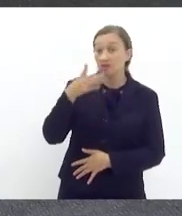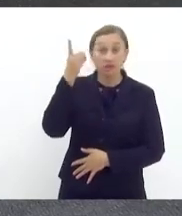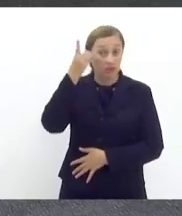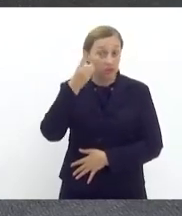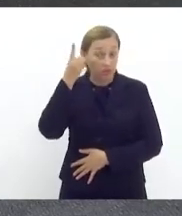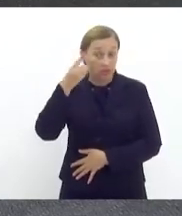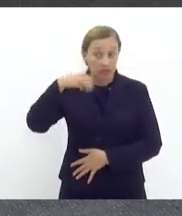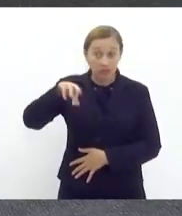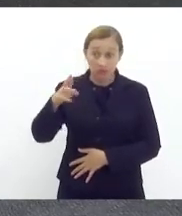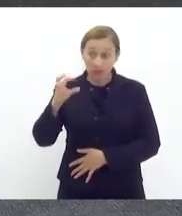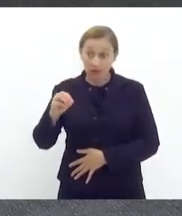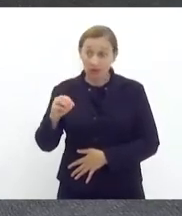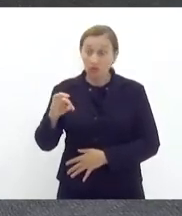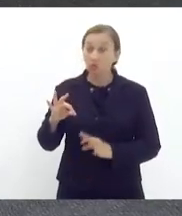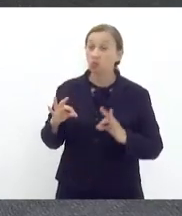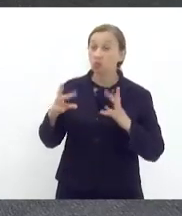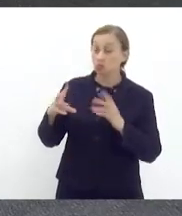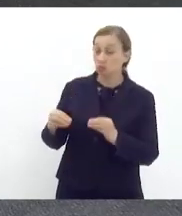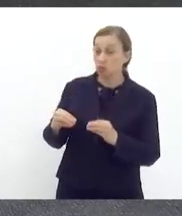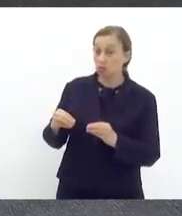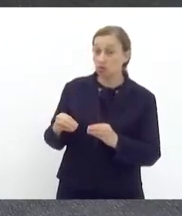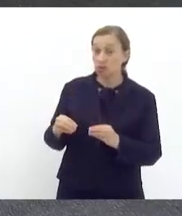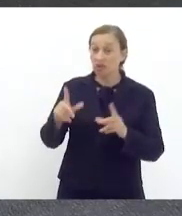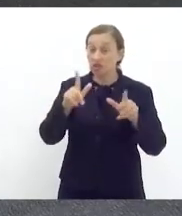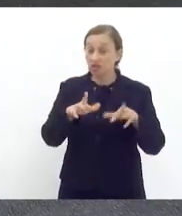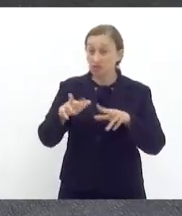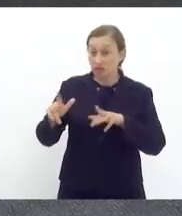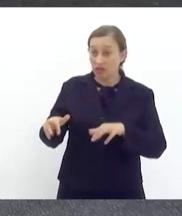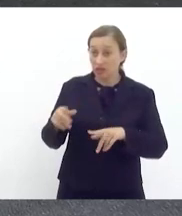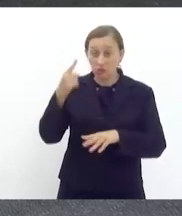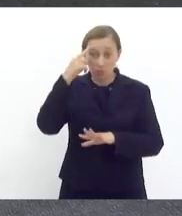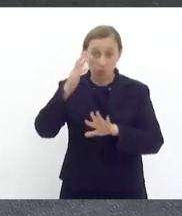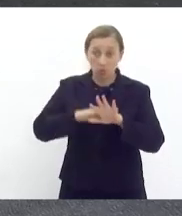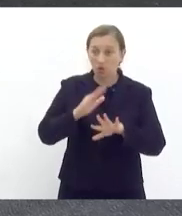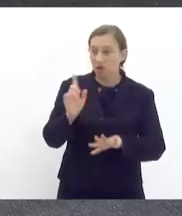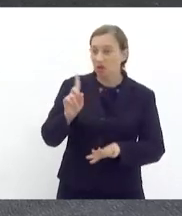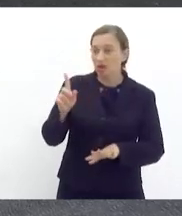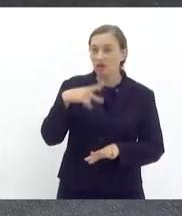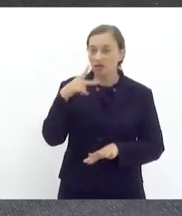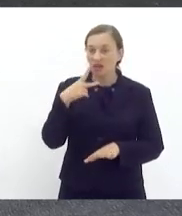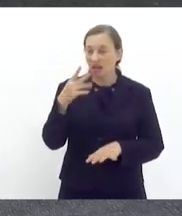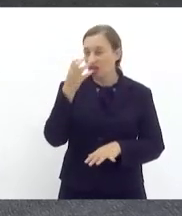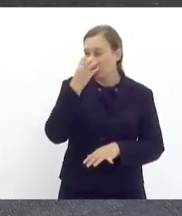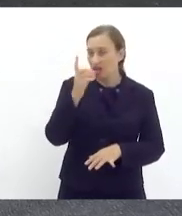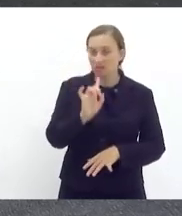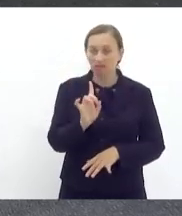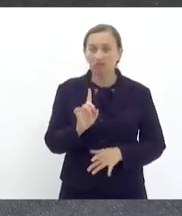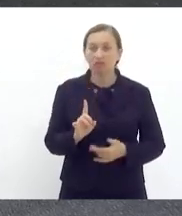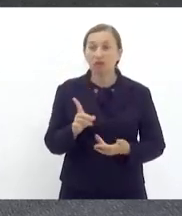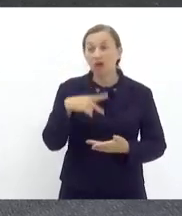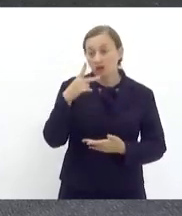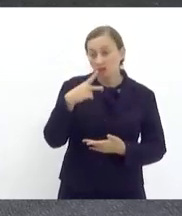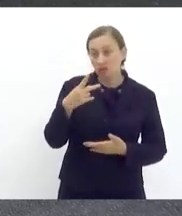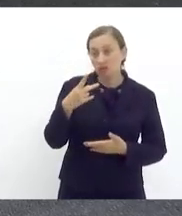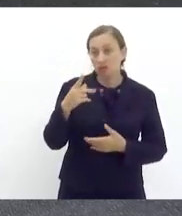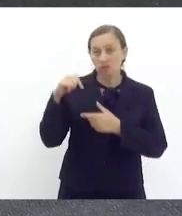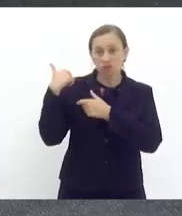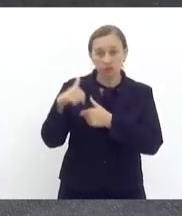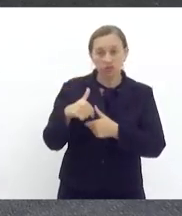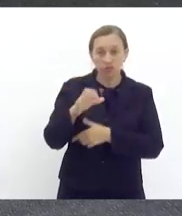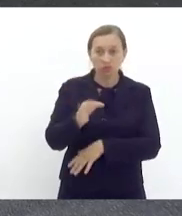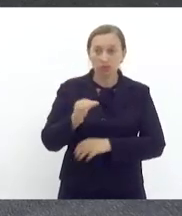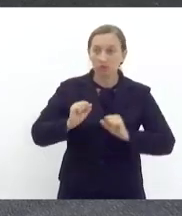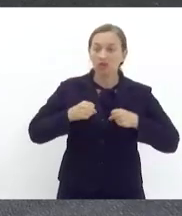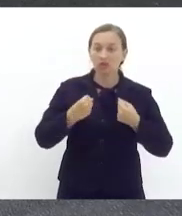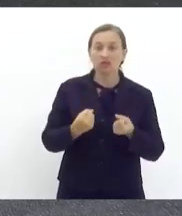Galberto que com todas as divergências ideológicas que eu possa ter não é uma fala cheia de pirotecnia é a fala de um conservador legítimo que